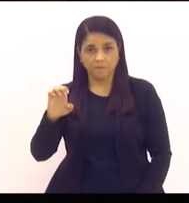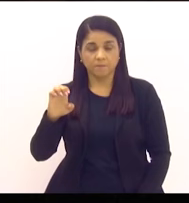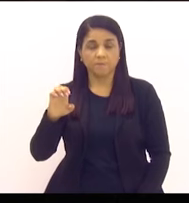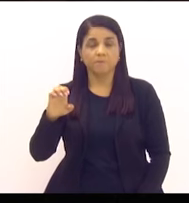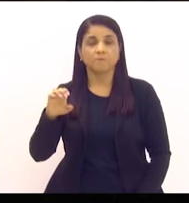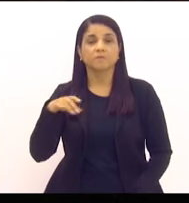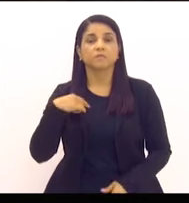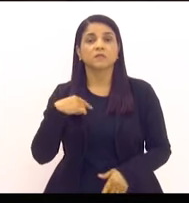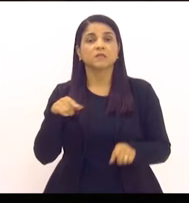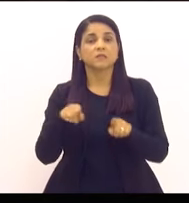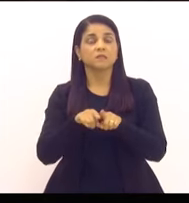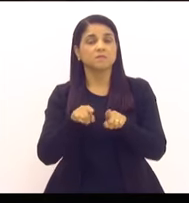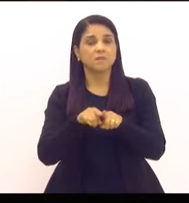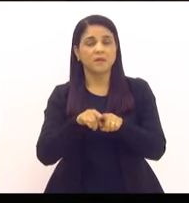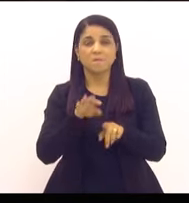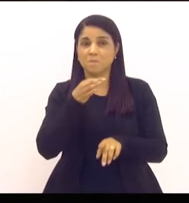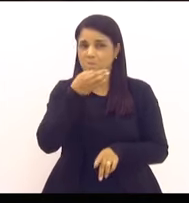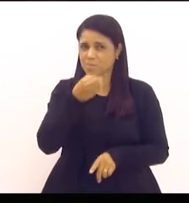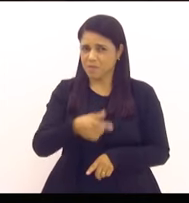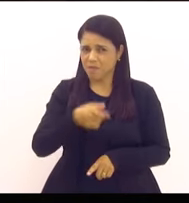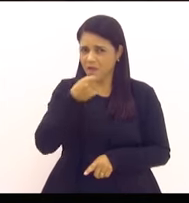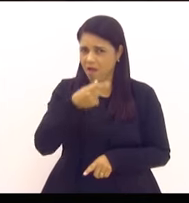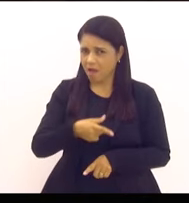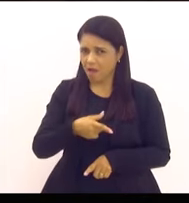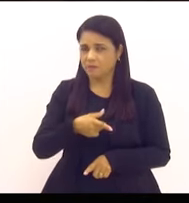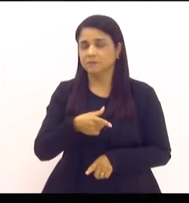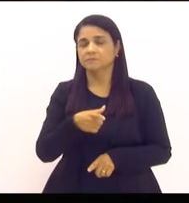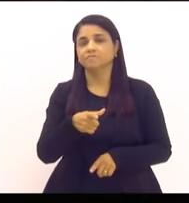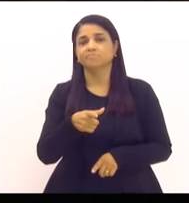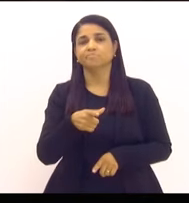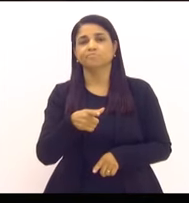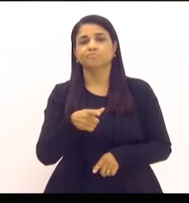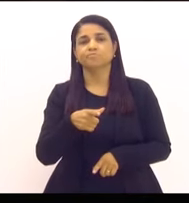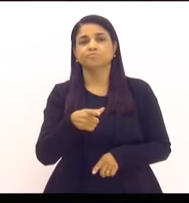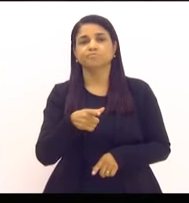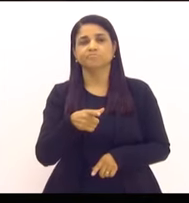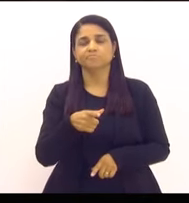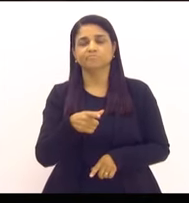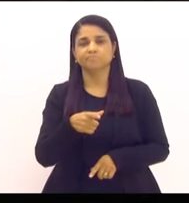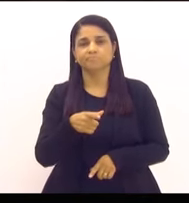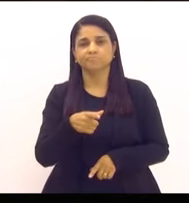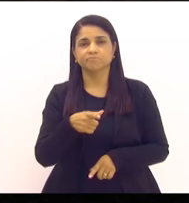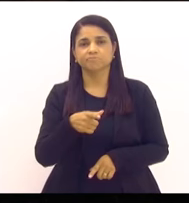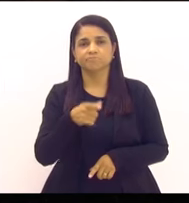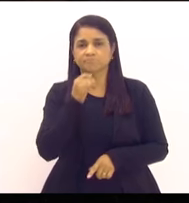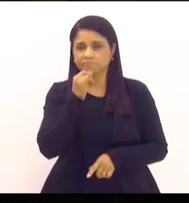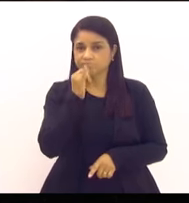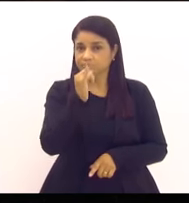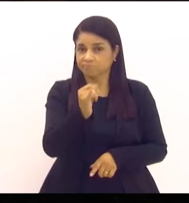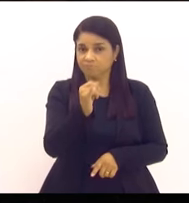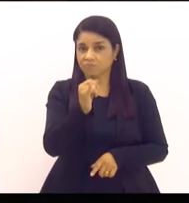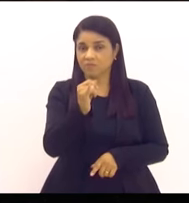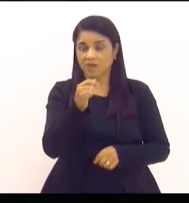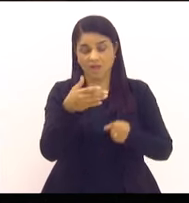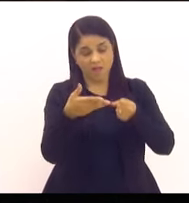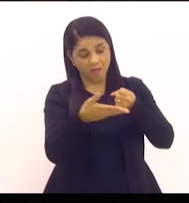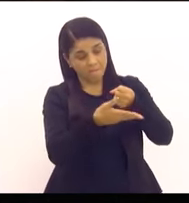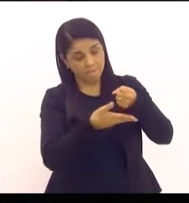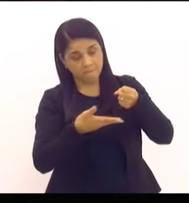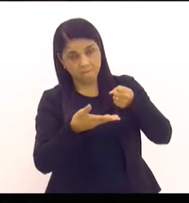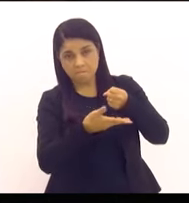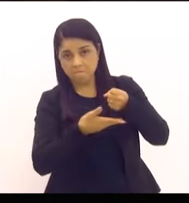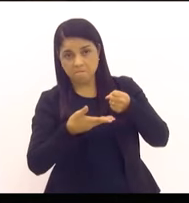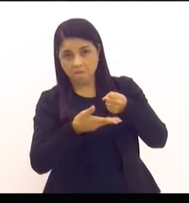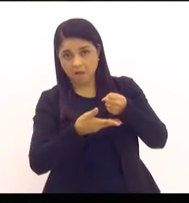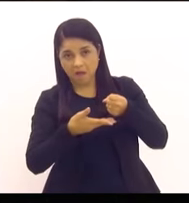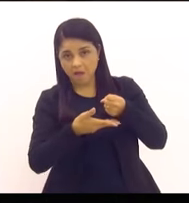fez até uma piada dizendo que com uma base daquela não